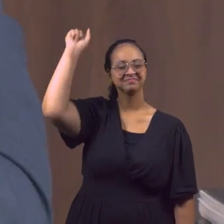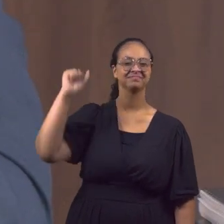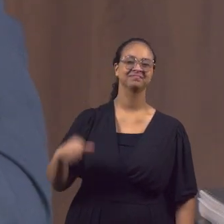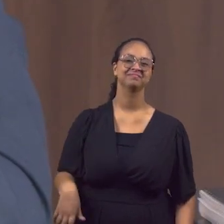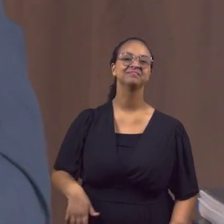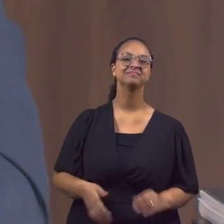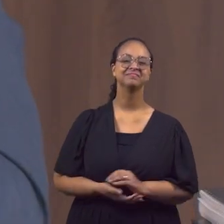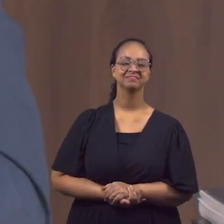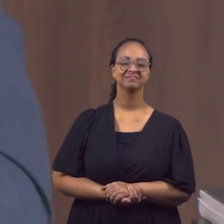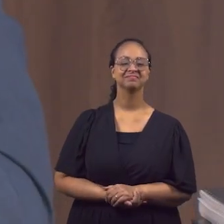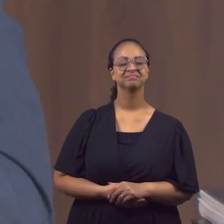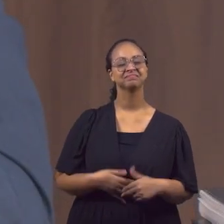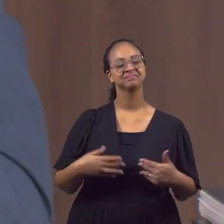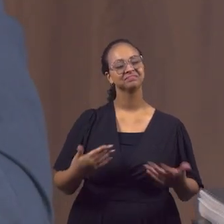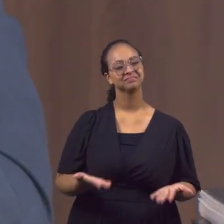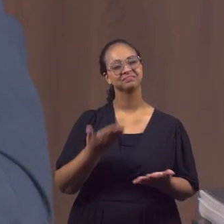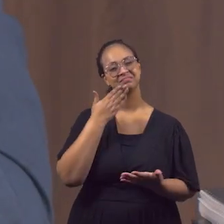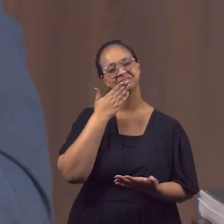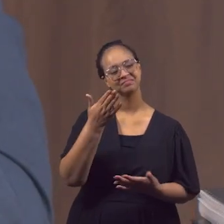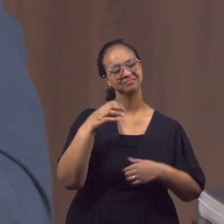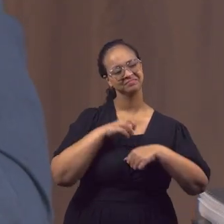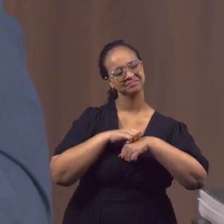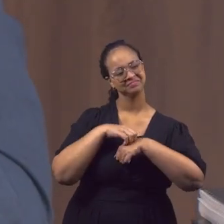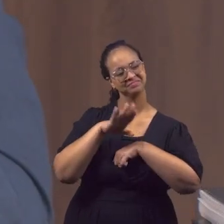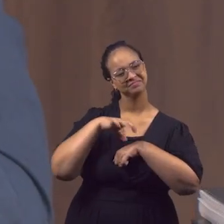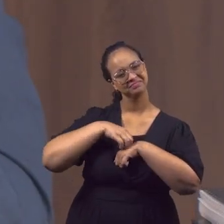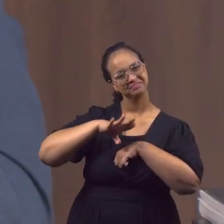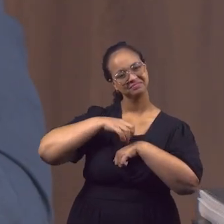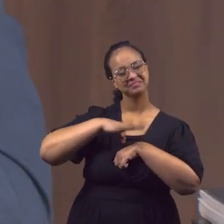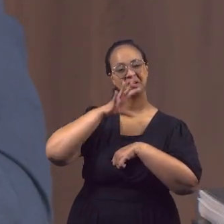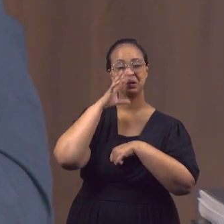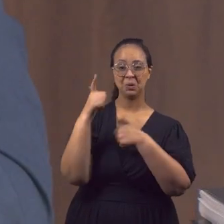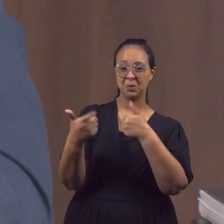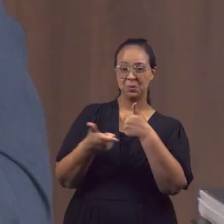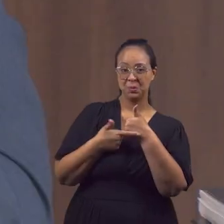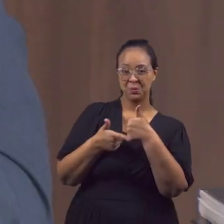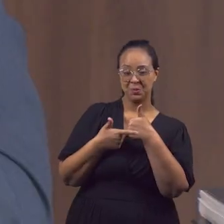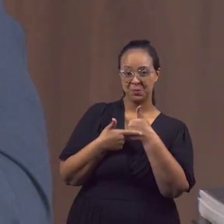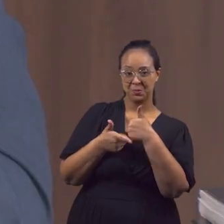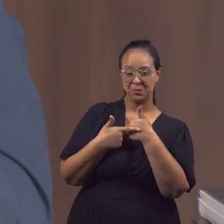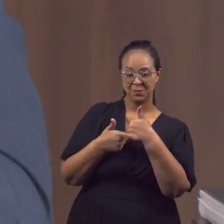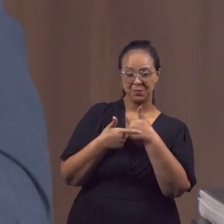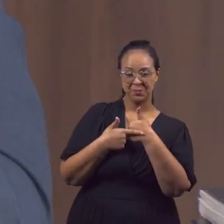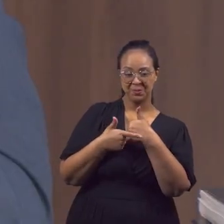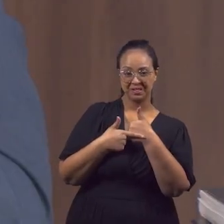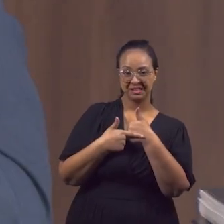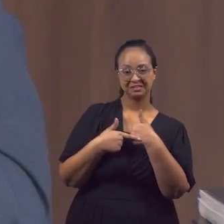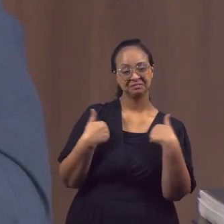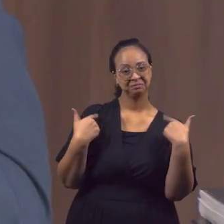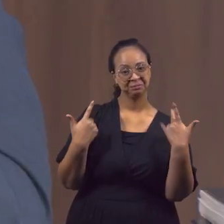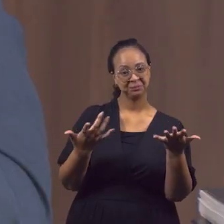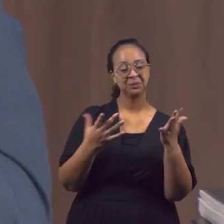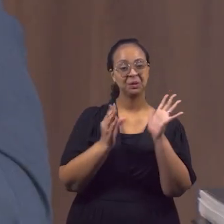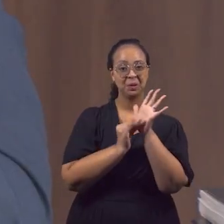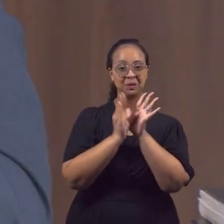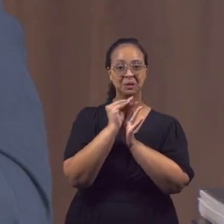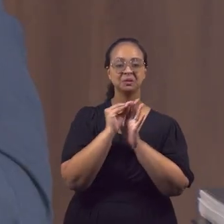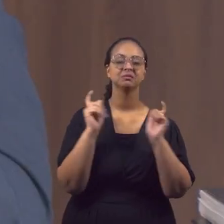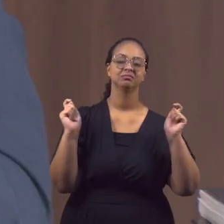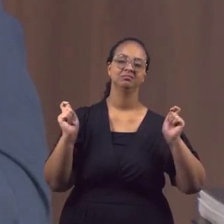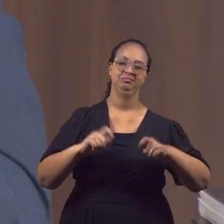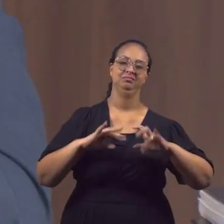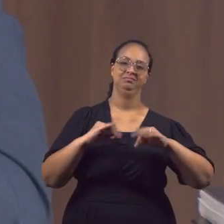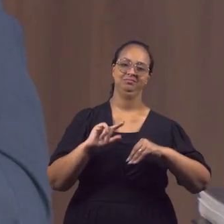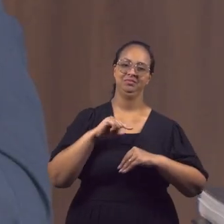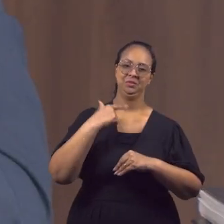Sara. Você que nos assiste, pedimos que compartilhe, curta o nosso conteúdo e que